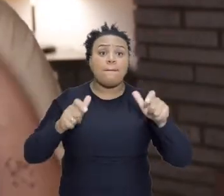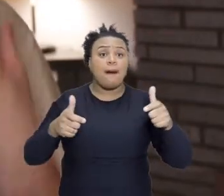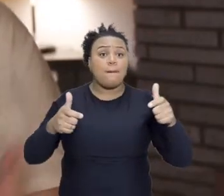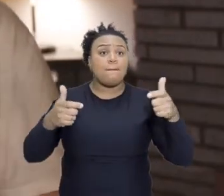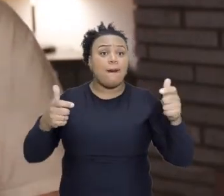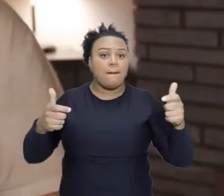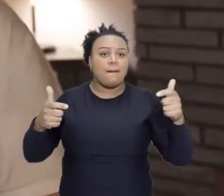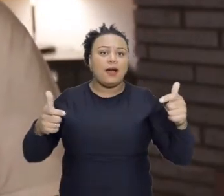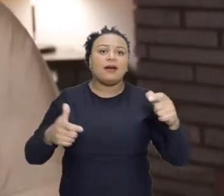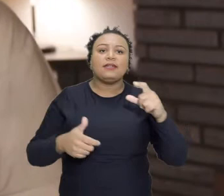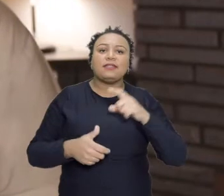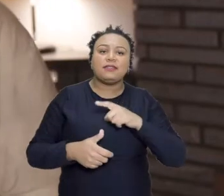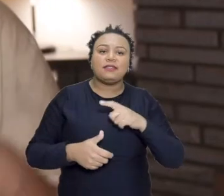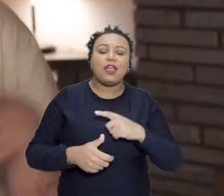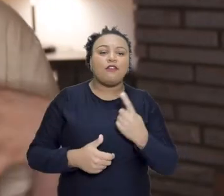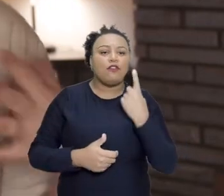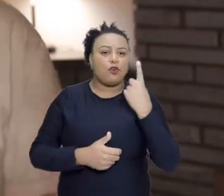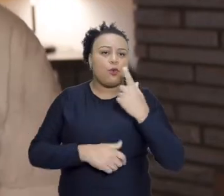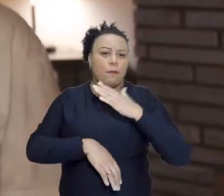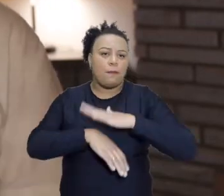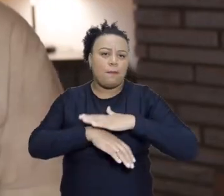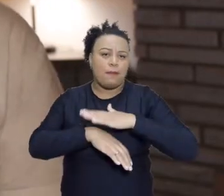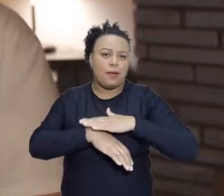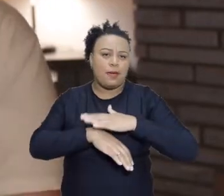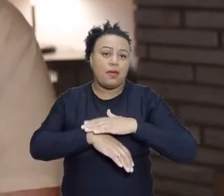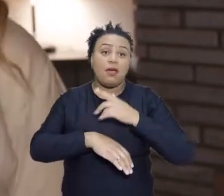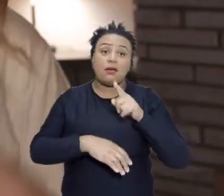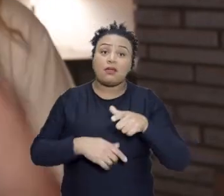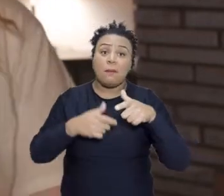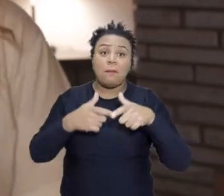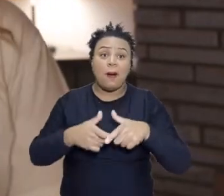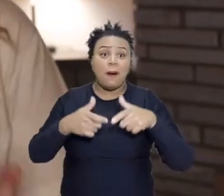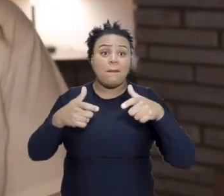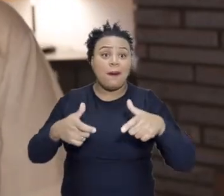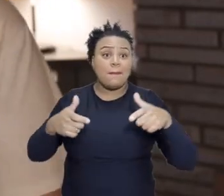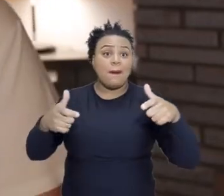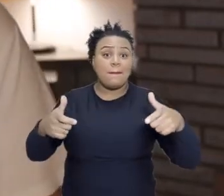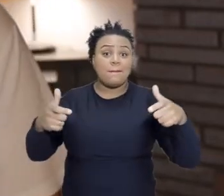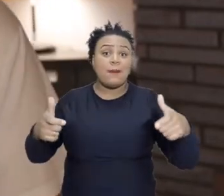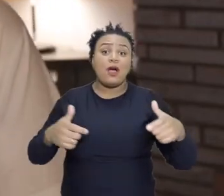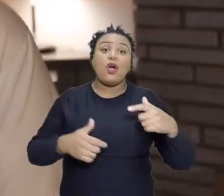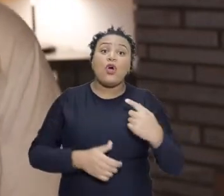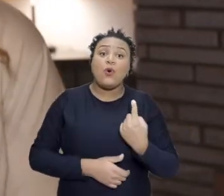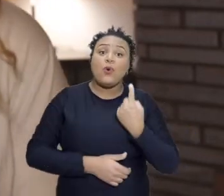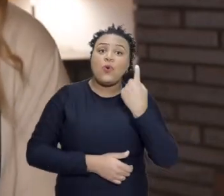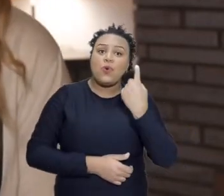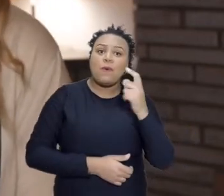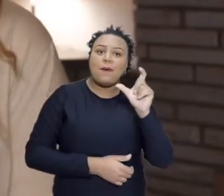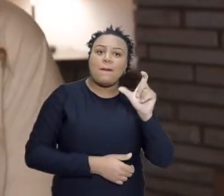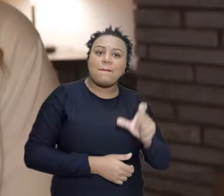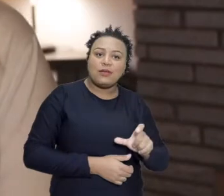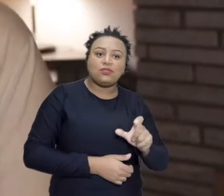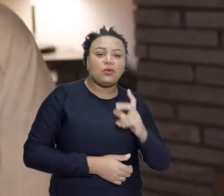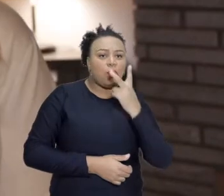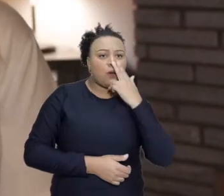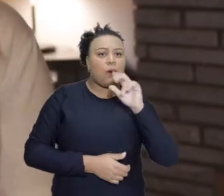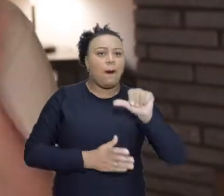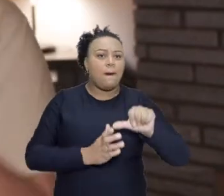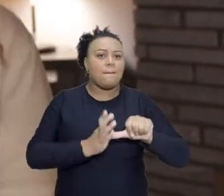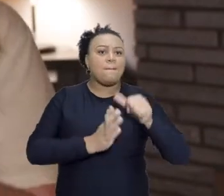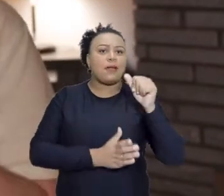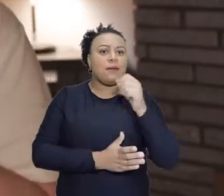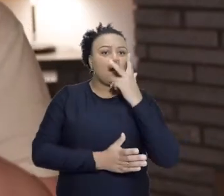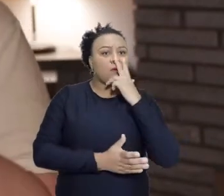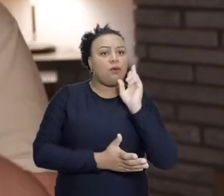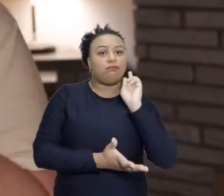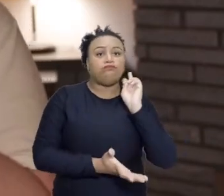Em determinada situação que ele foi crescendo, uma determinada pessoa se colocou em primeiro lugar,